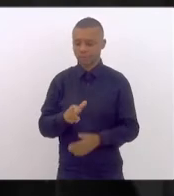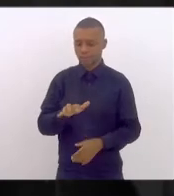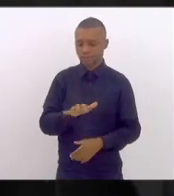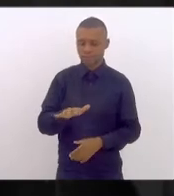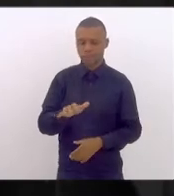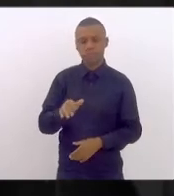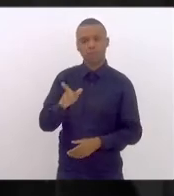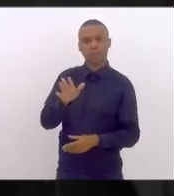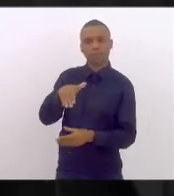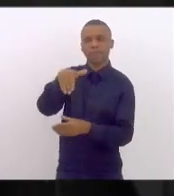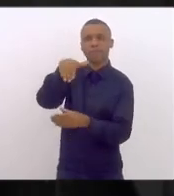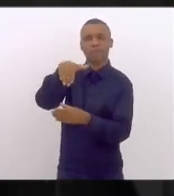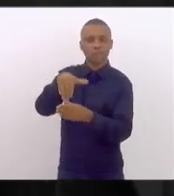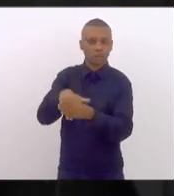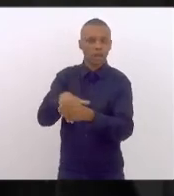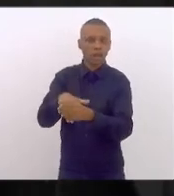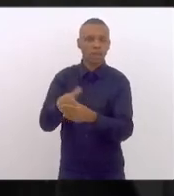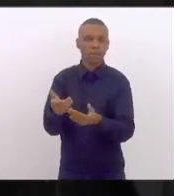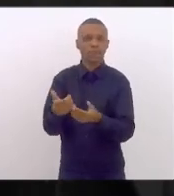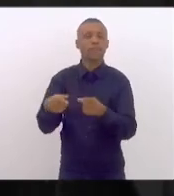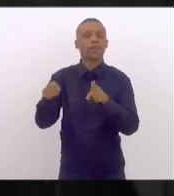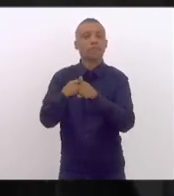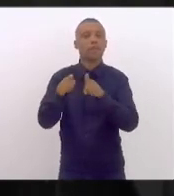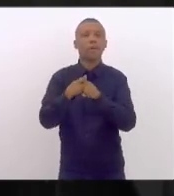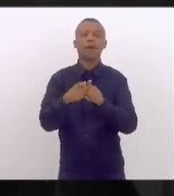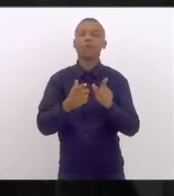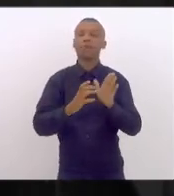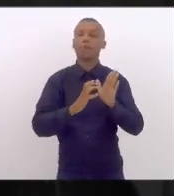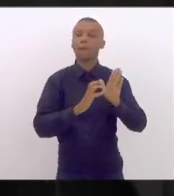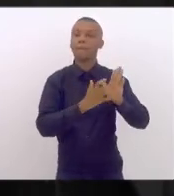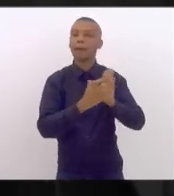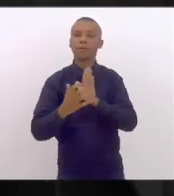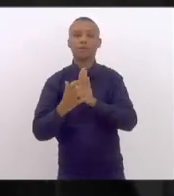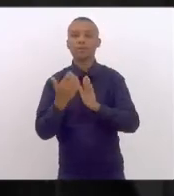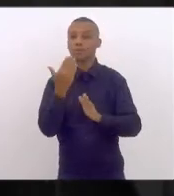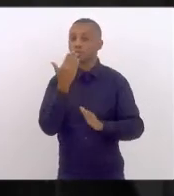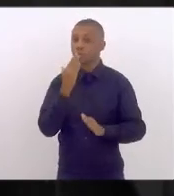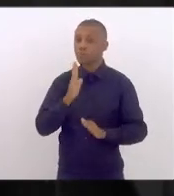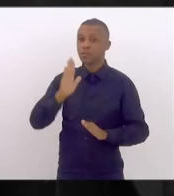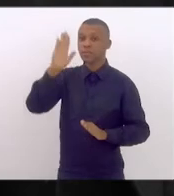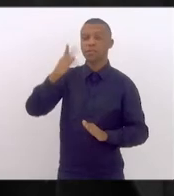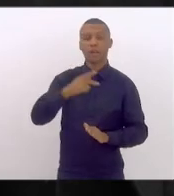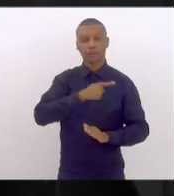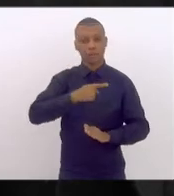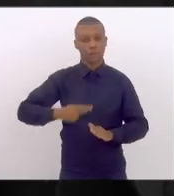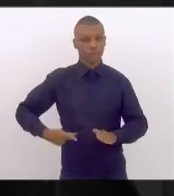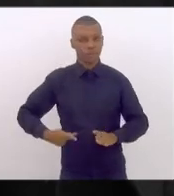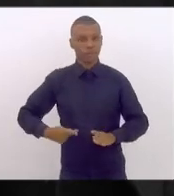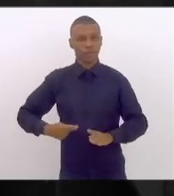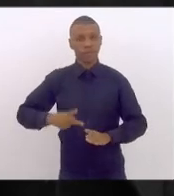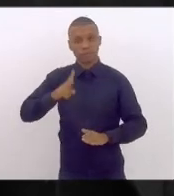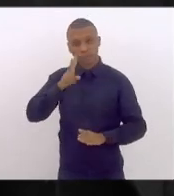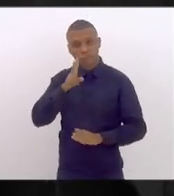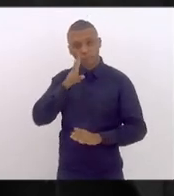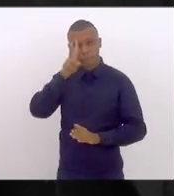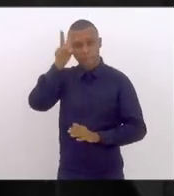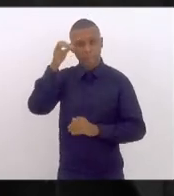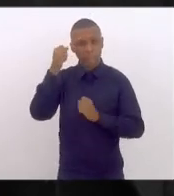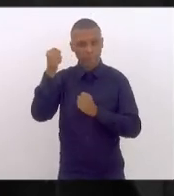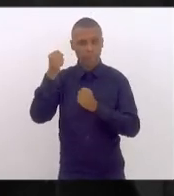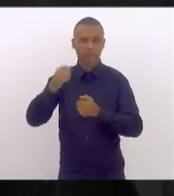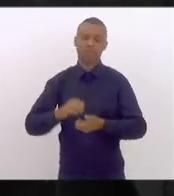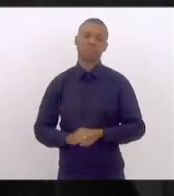das das legendas dos candidatos presidenciais mais fortes